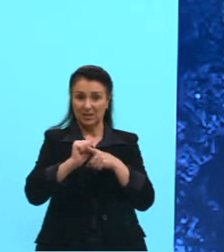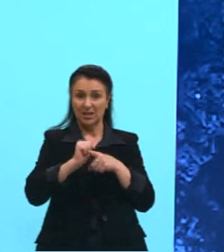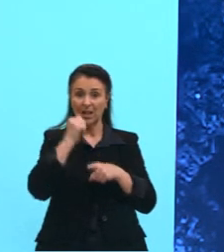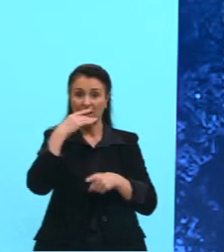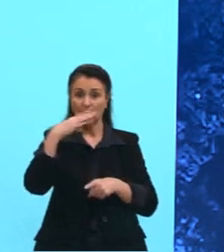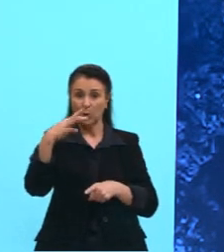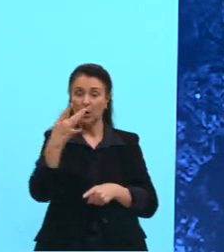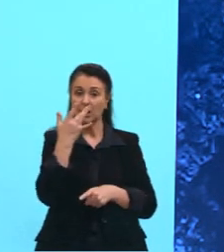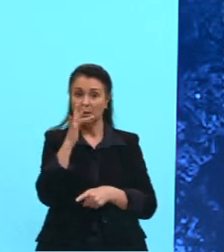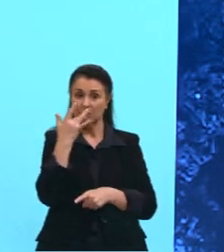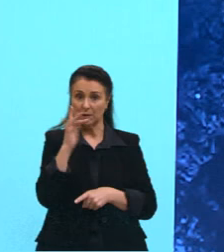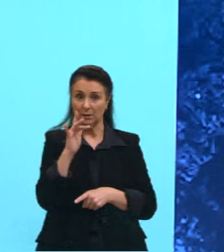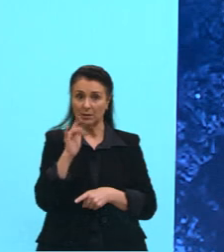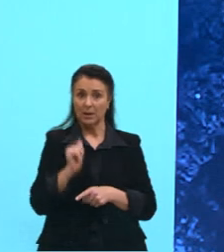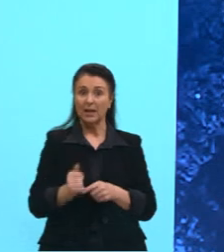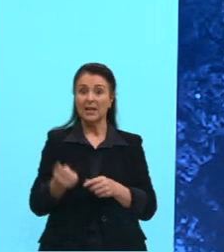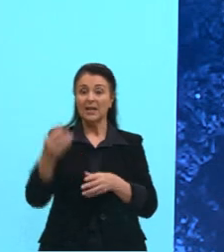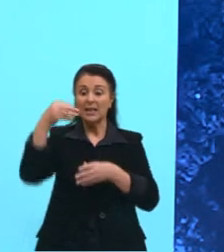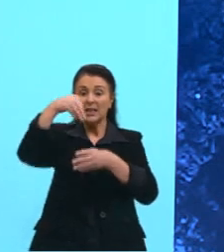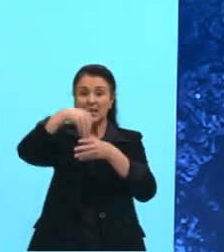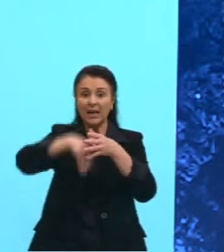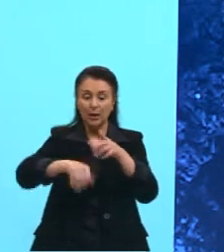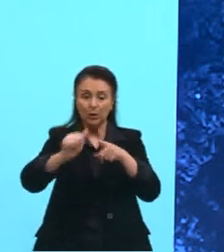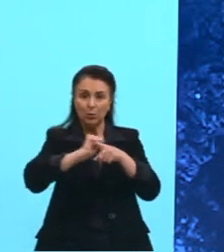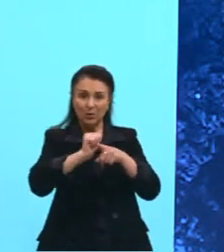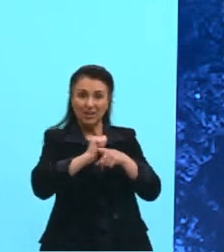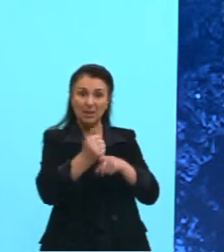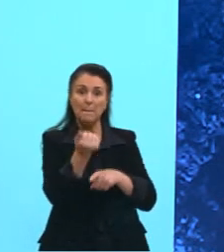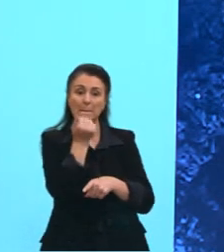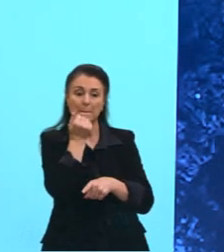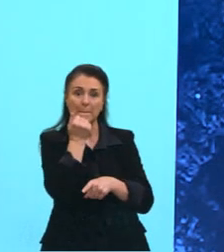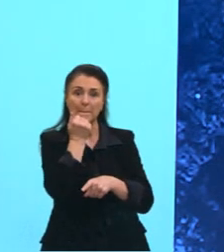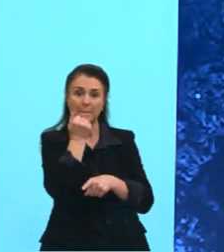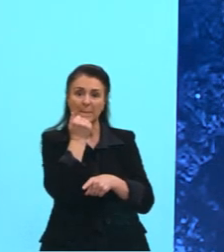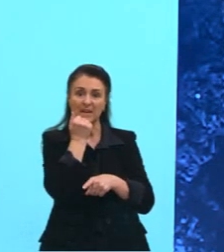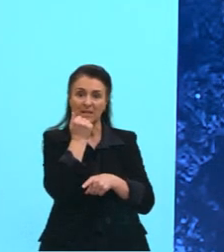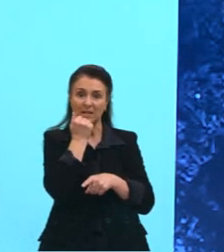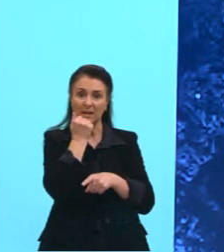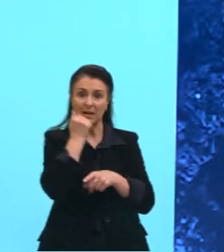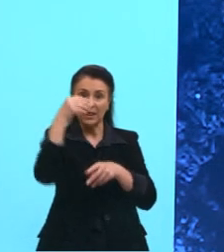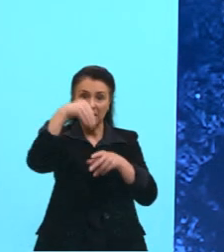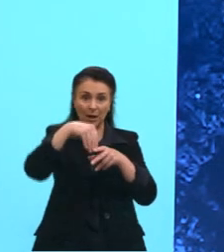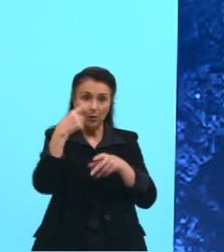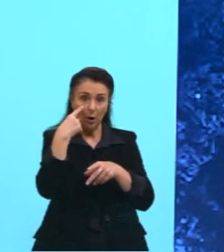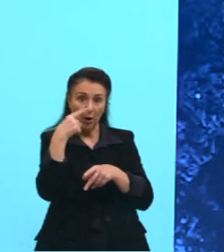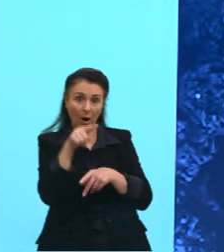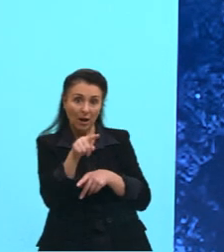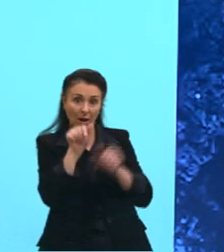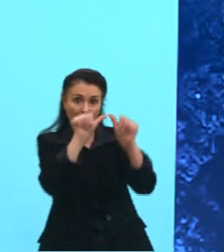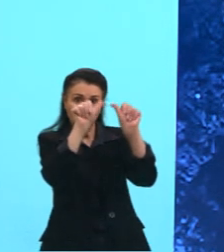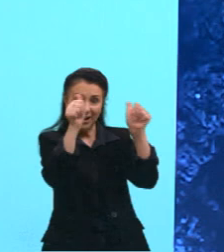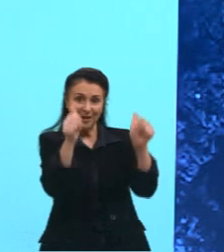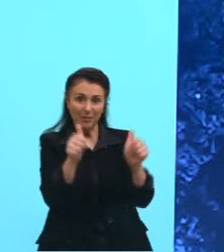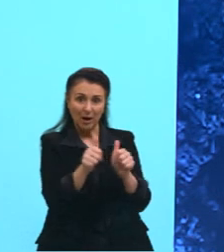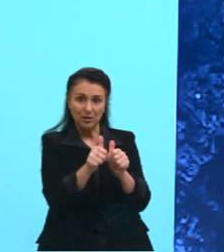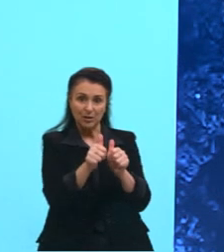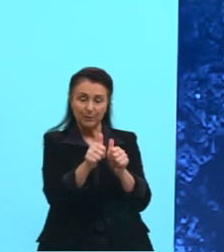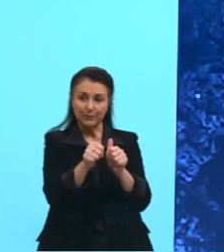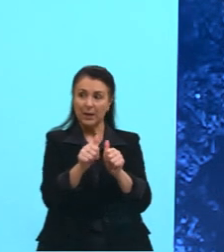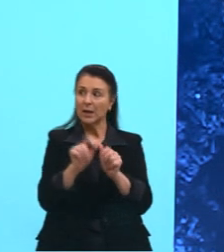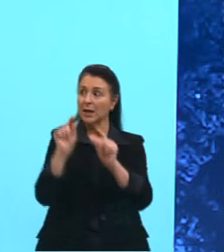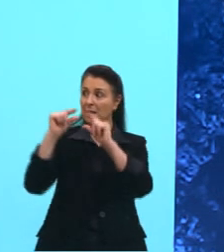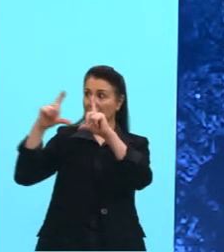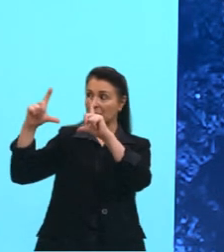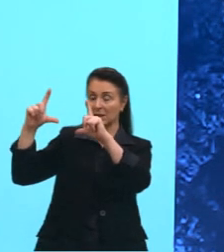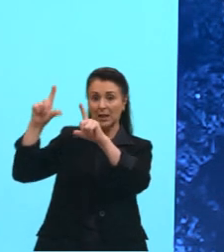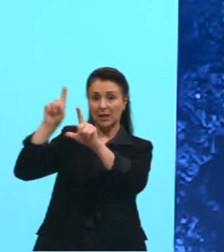com duas pedras dentro deles e aqui no ladinho a gente tem vamos calçar os sapatos